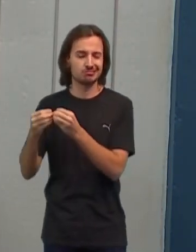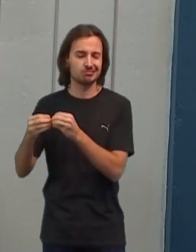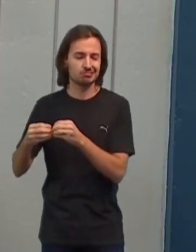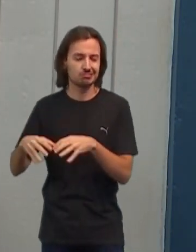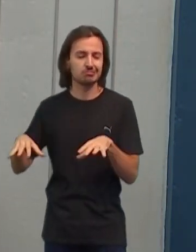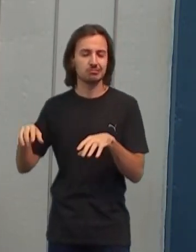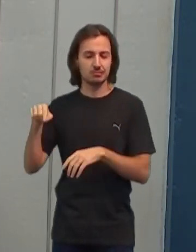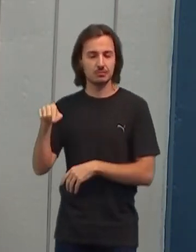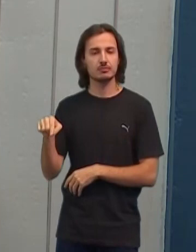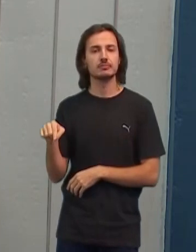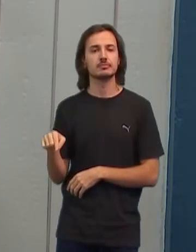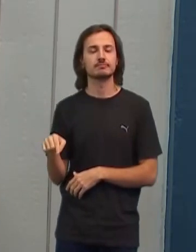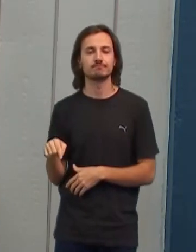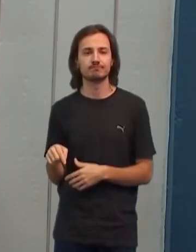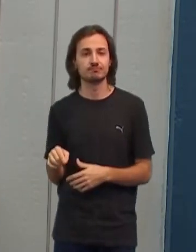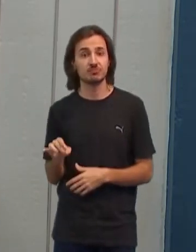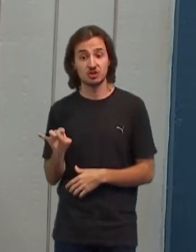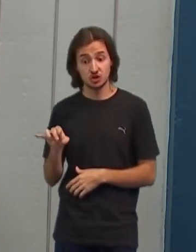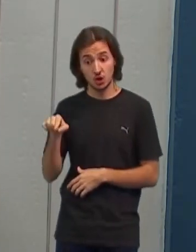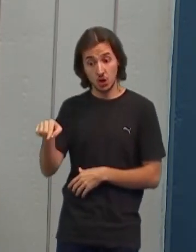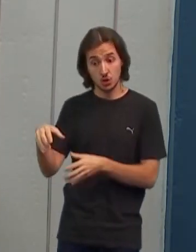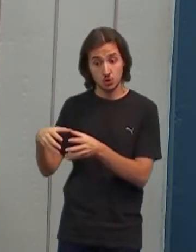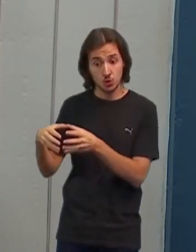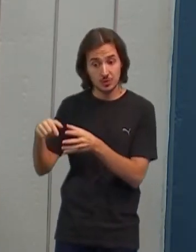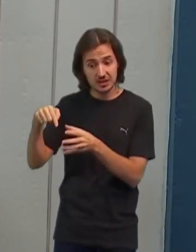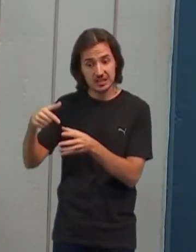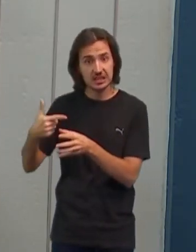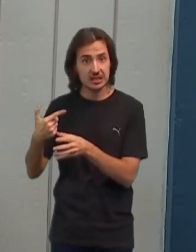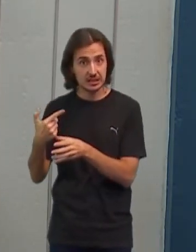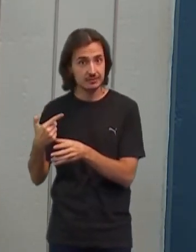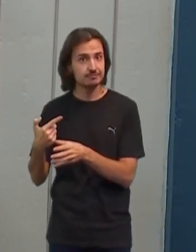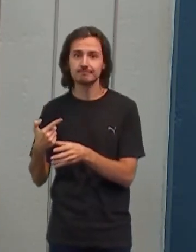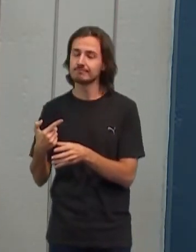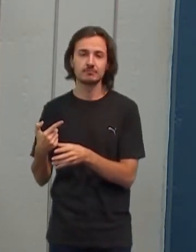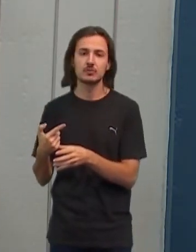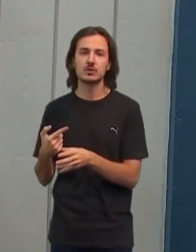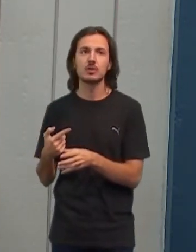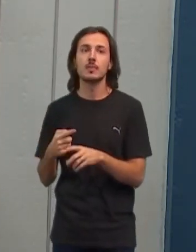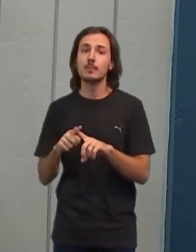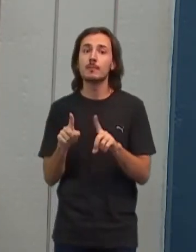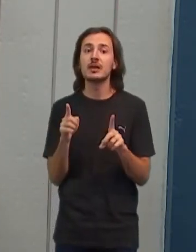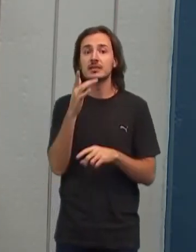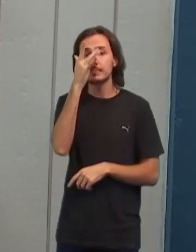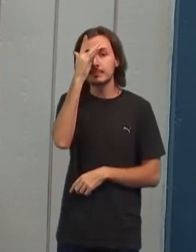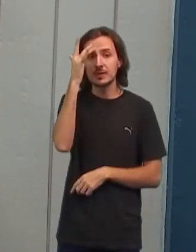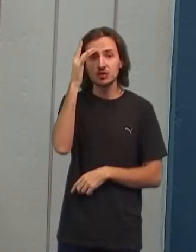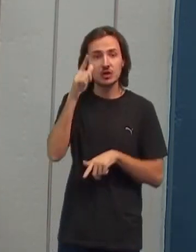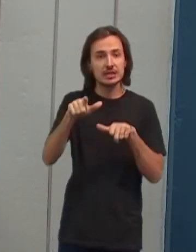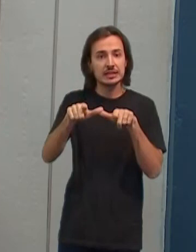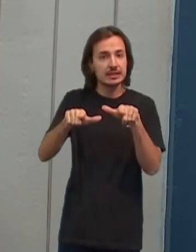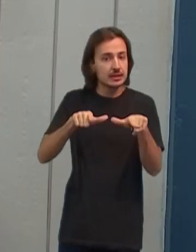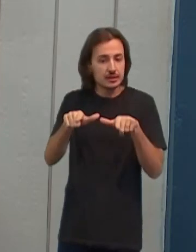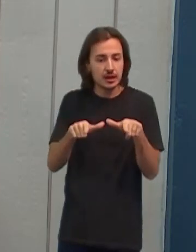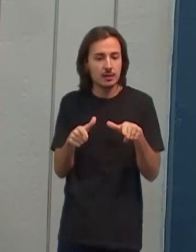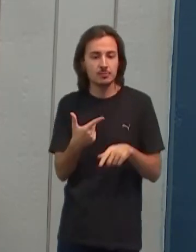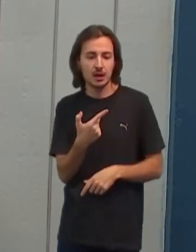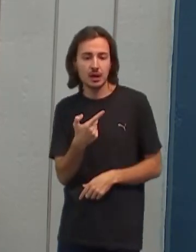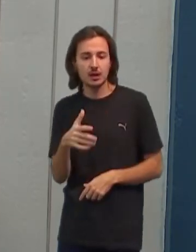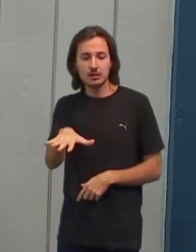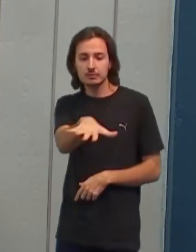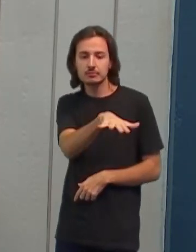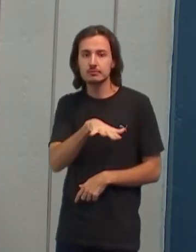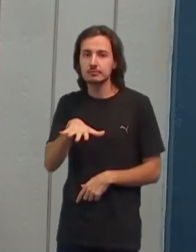só a esses profissionais, mas sim as pessoas que vivem disso, o seu sustento, né?